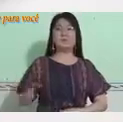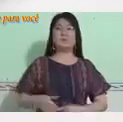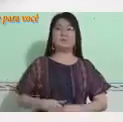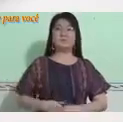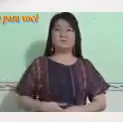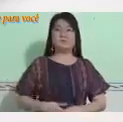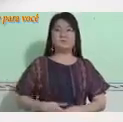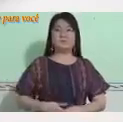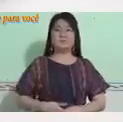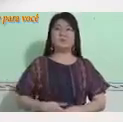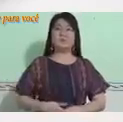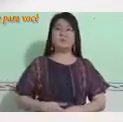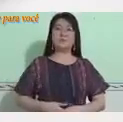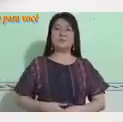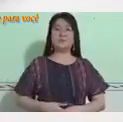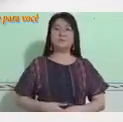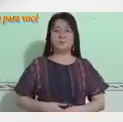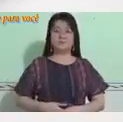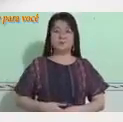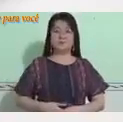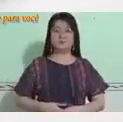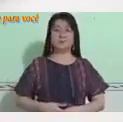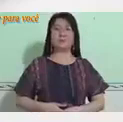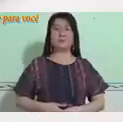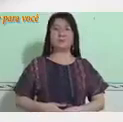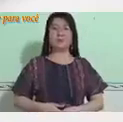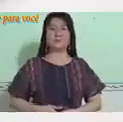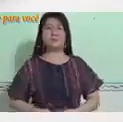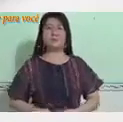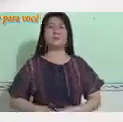CARROMACOMPRESSAFR e a DSHA acento agudo